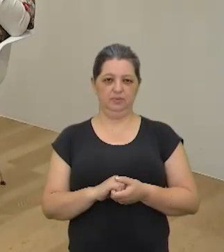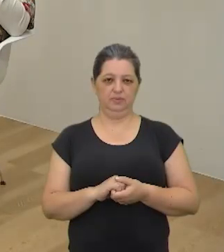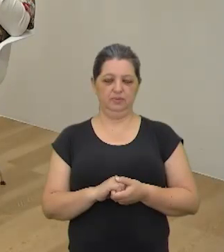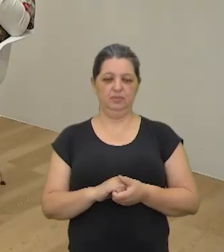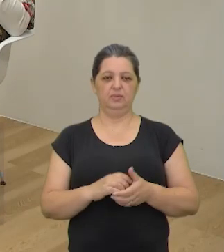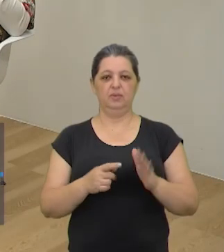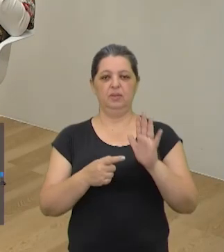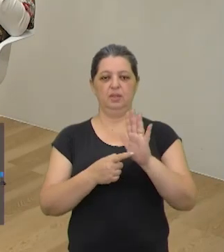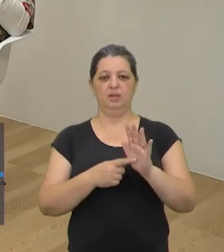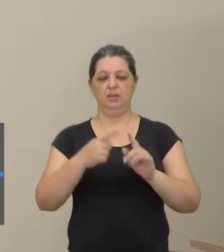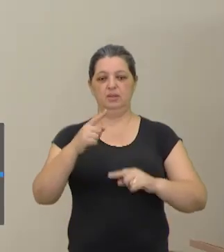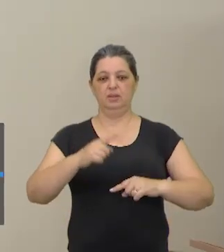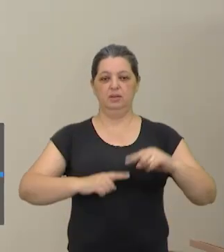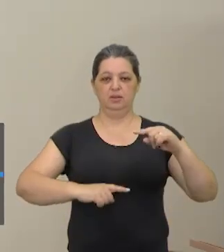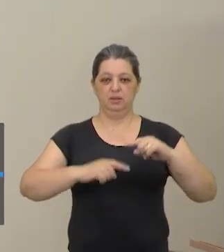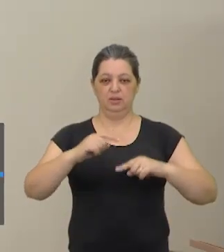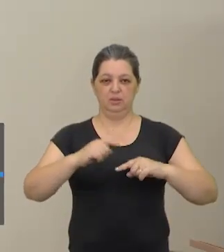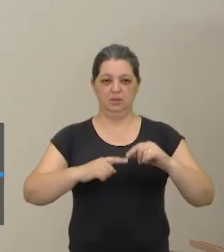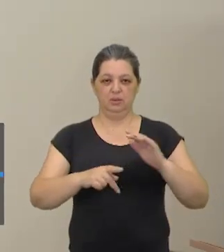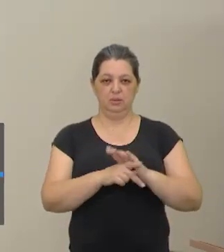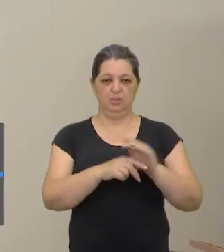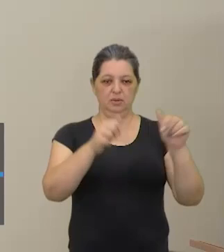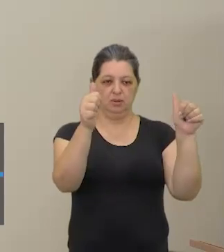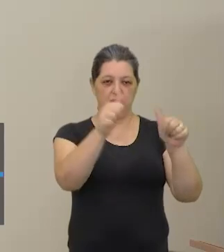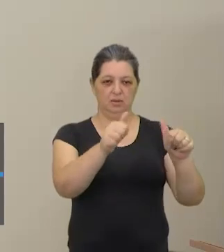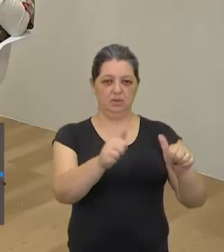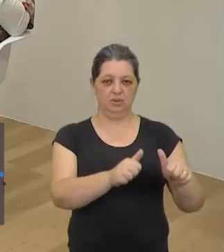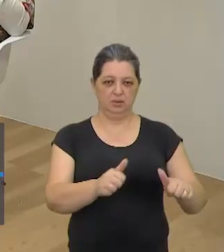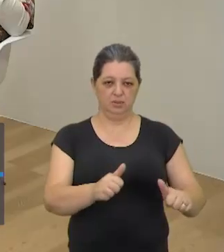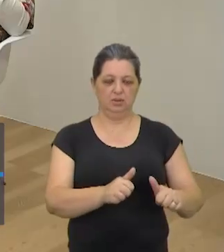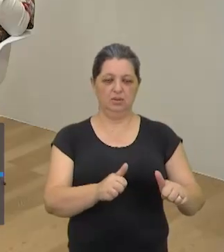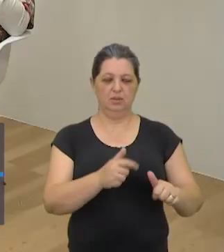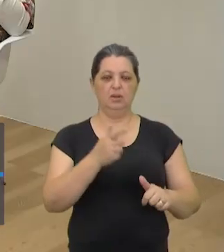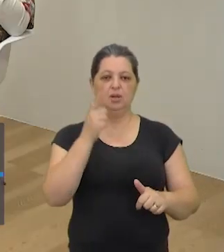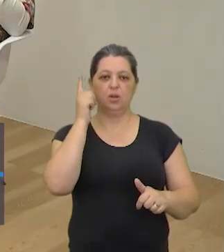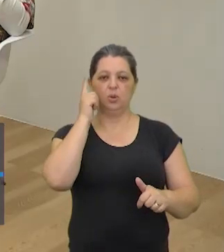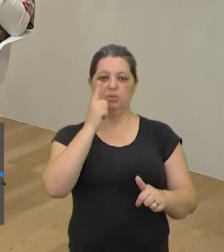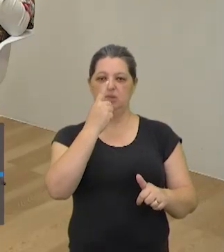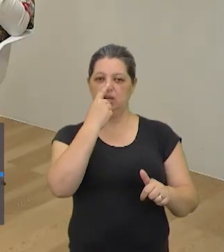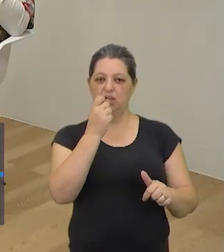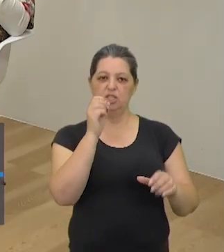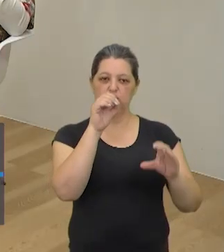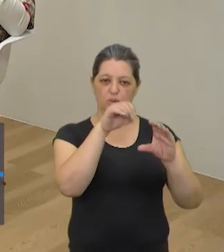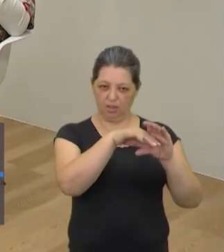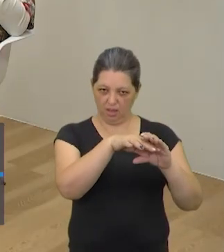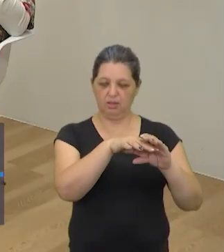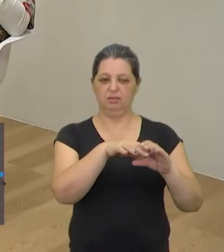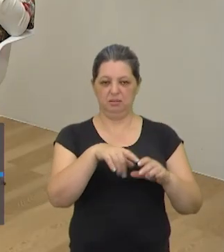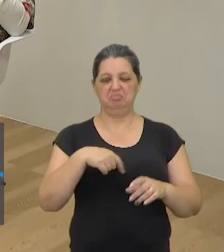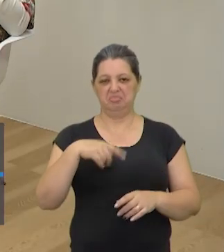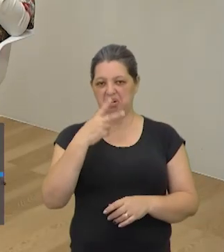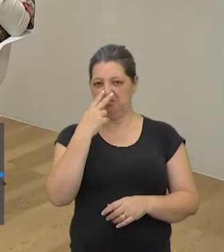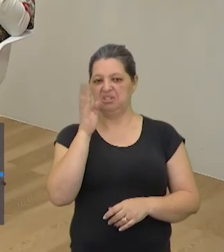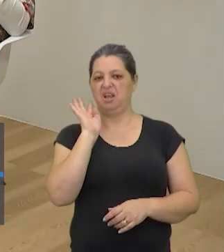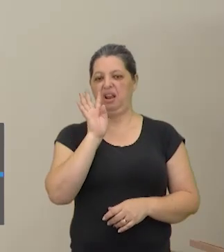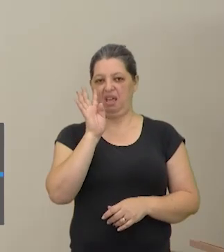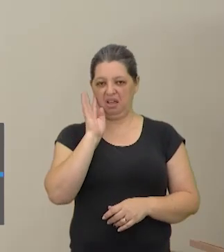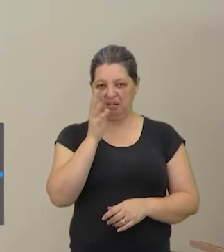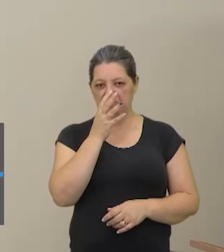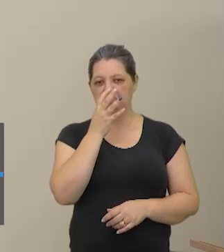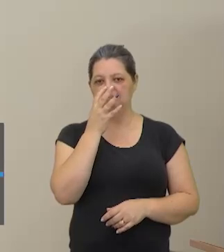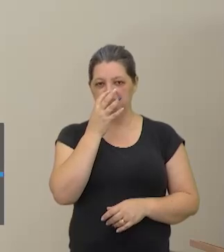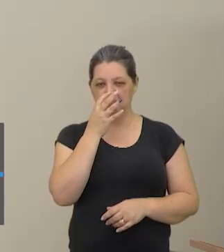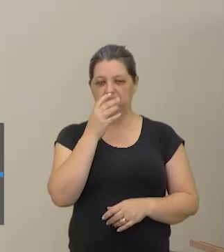Esse é o tipo de escultura utilitária, né? Que o pessoal joga lixo dentro, Sim. serve para alguma coisa. Eu achei muito legal. Está